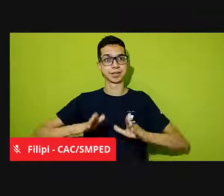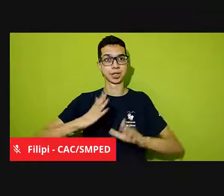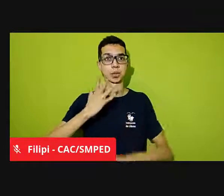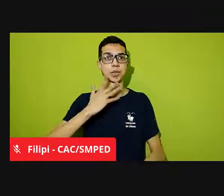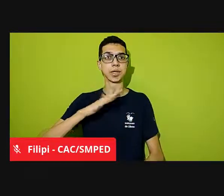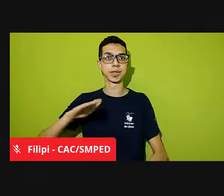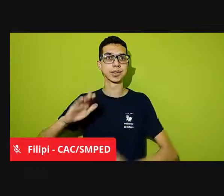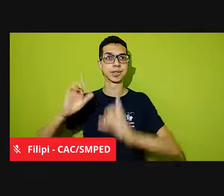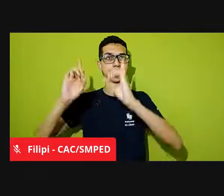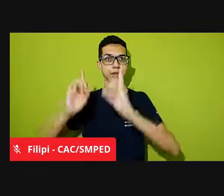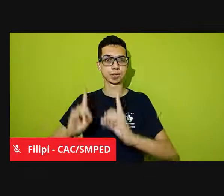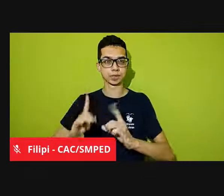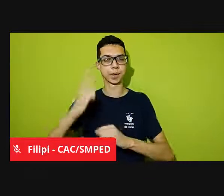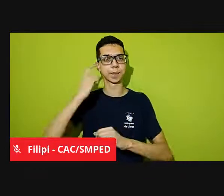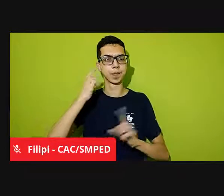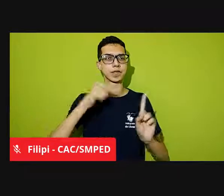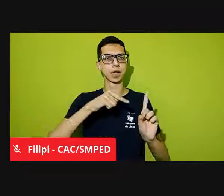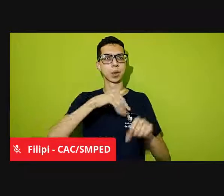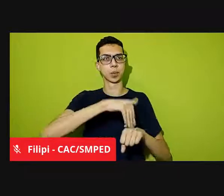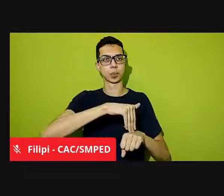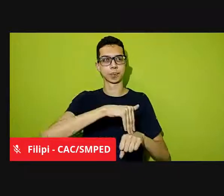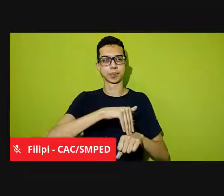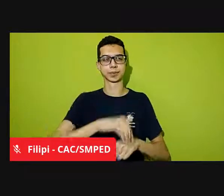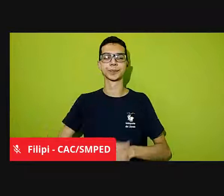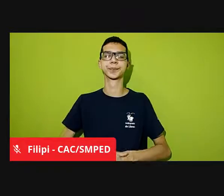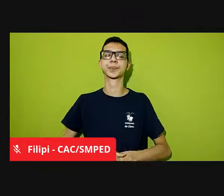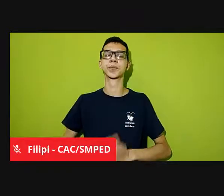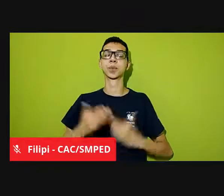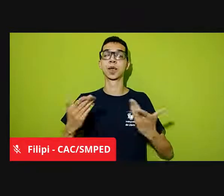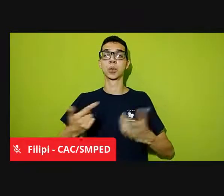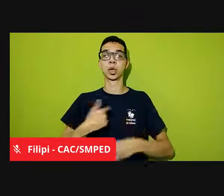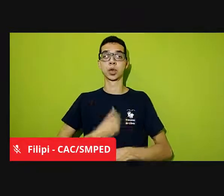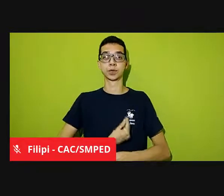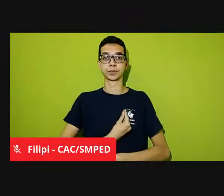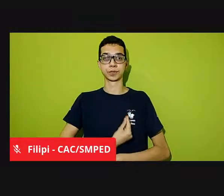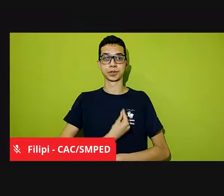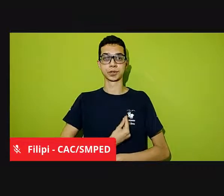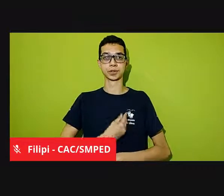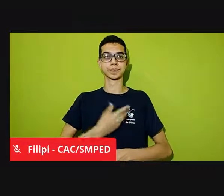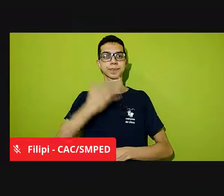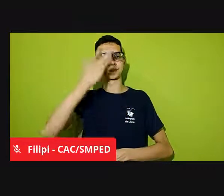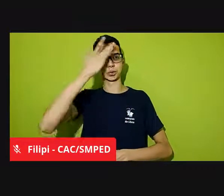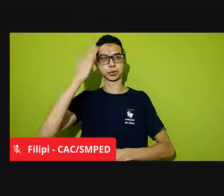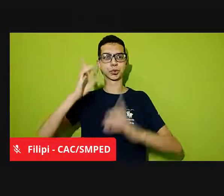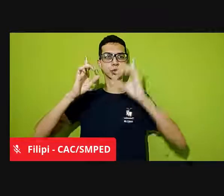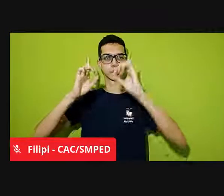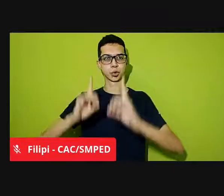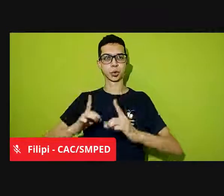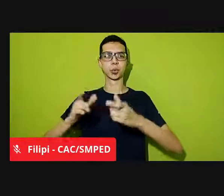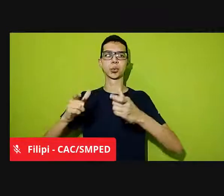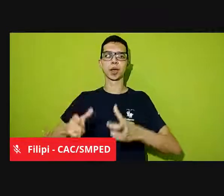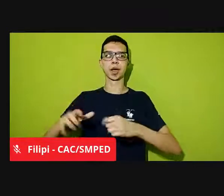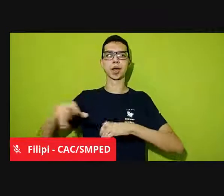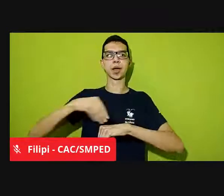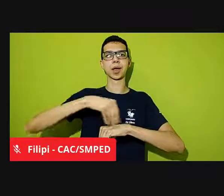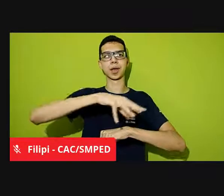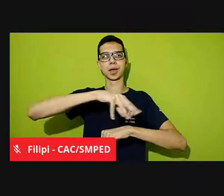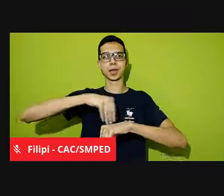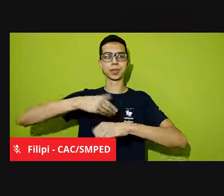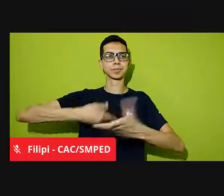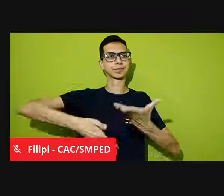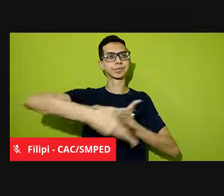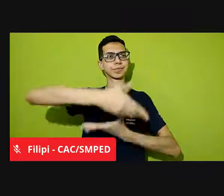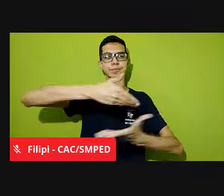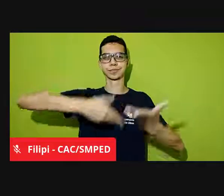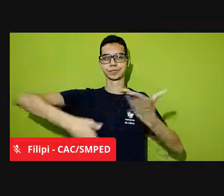desse processo do convívio, eu, uma pessoa com deficiência, né, num lugar de mediação, num lugar de relação pública,